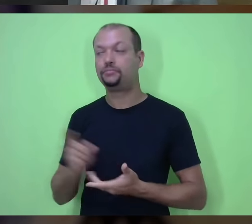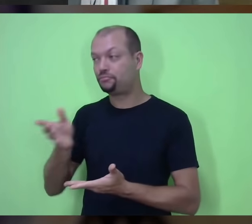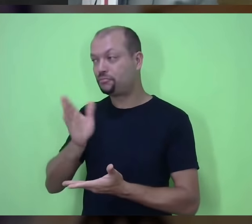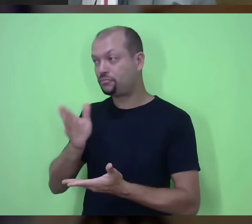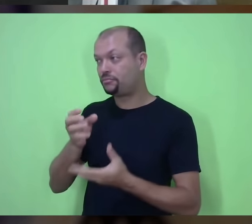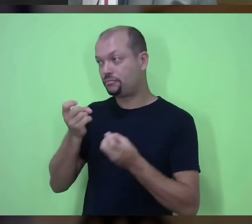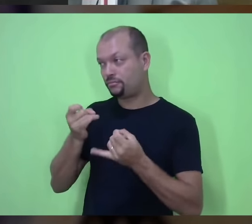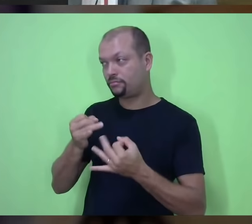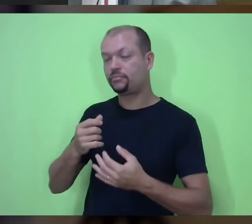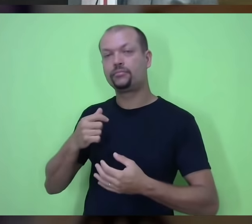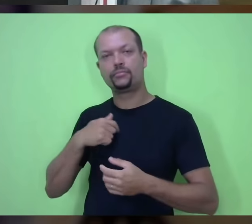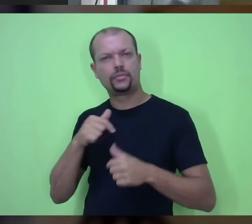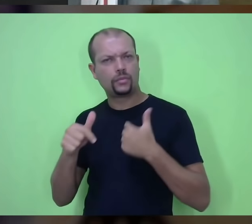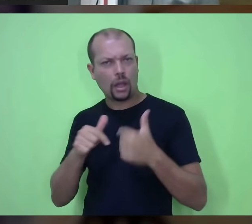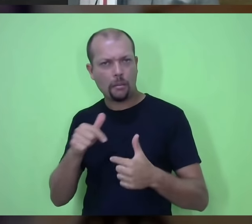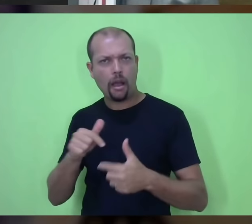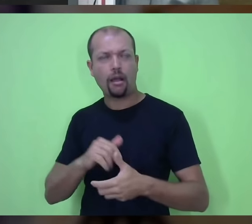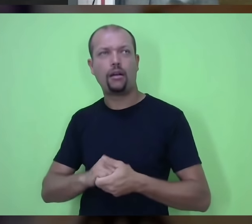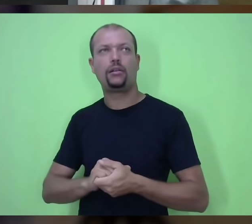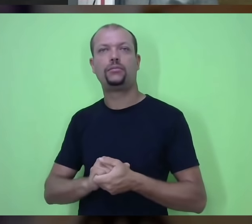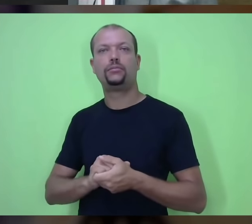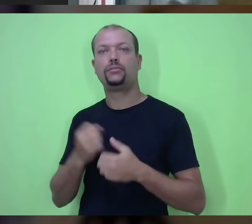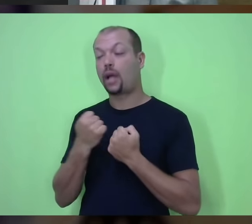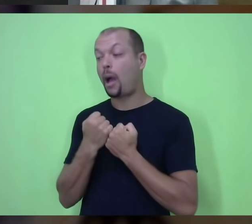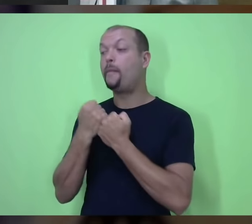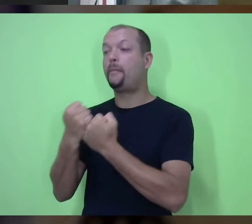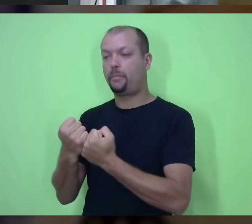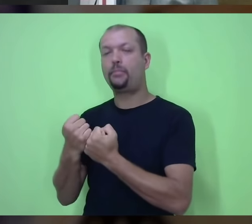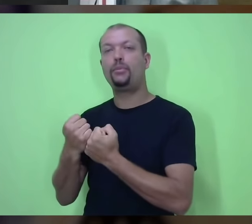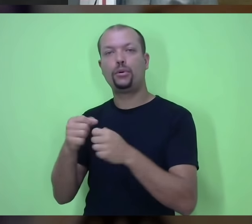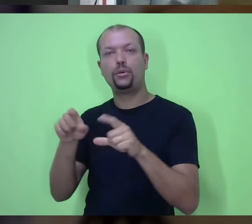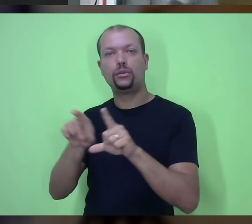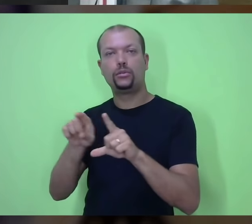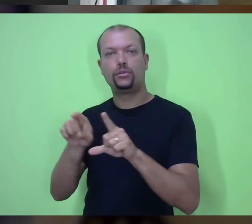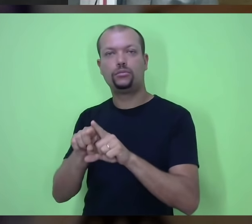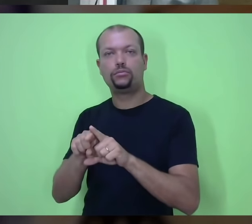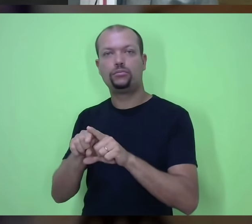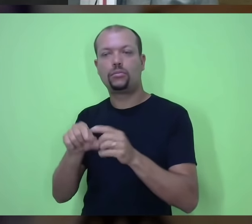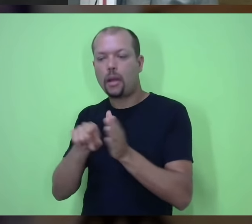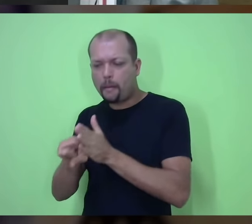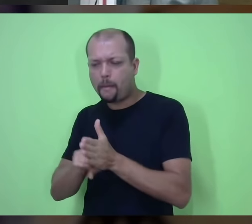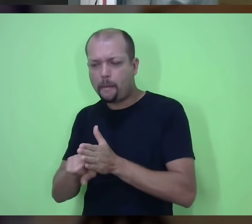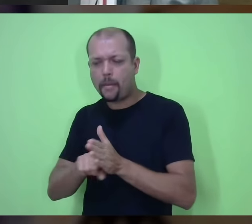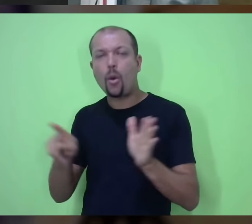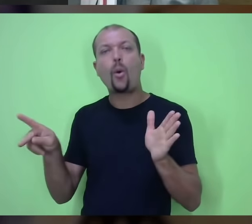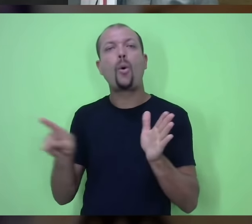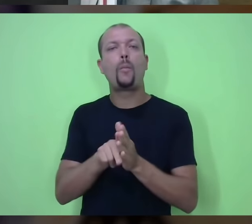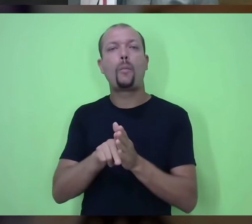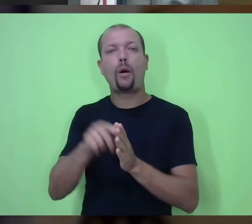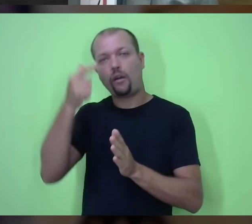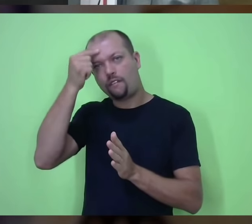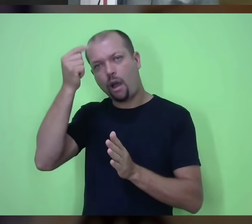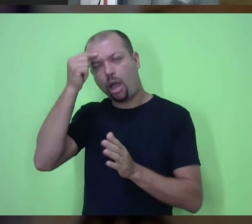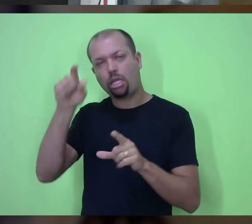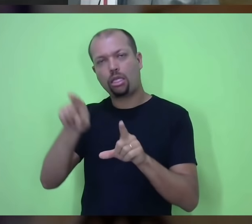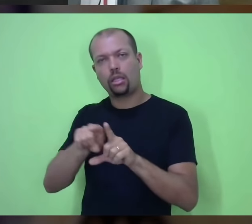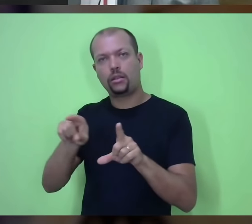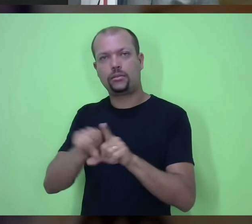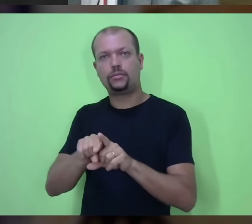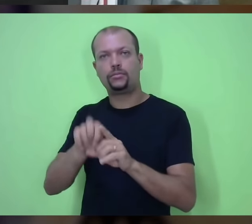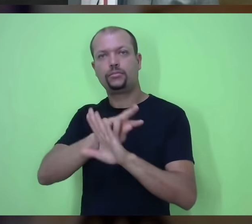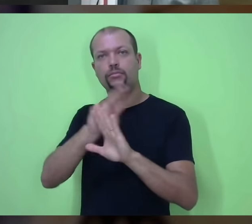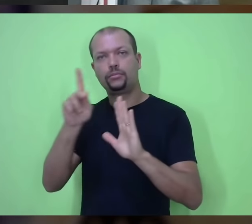Como você mencionou, eu atuo assessorando a Pró-Reitoria de Pesquisa e Desenvolvimento Institucional,